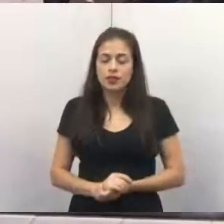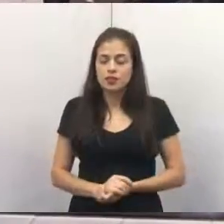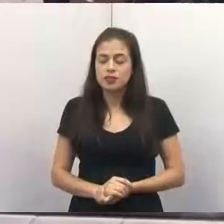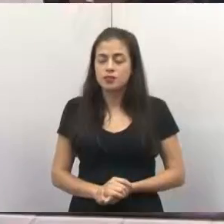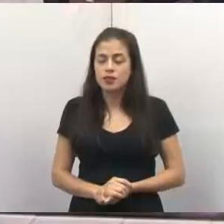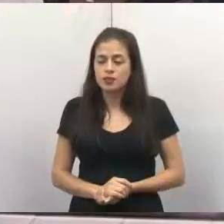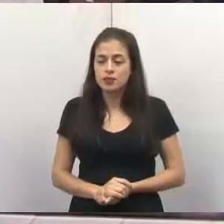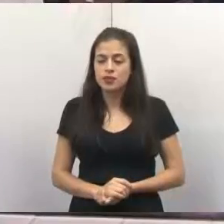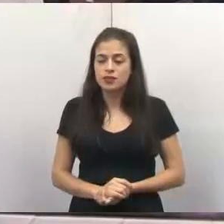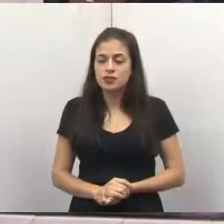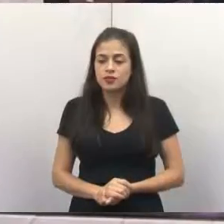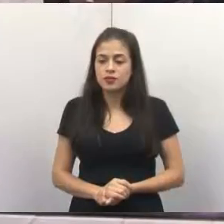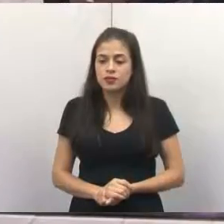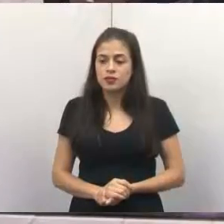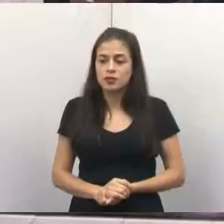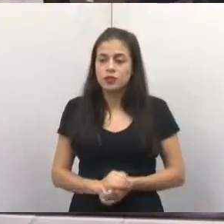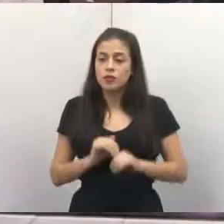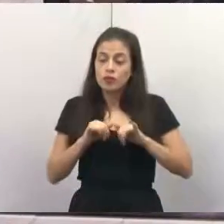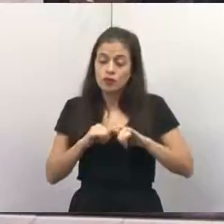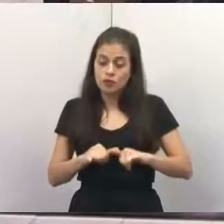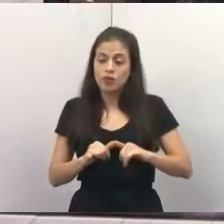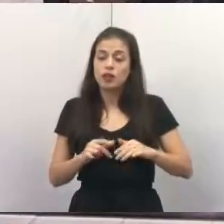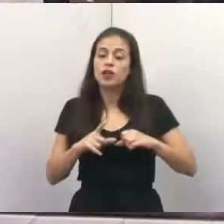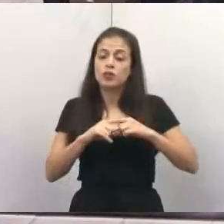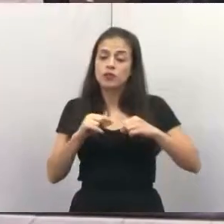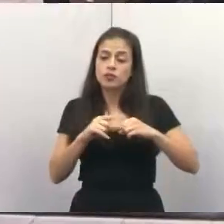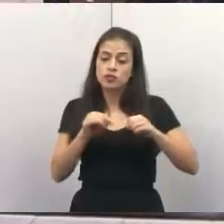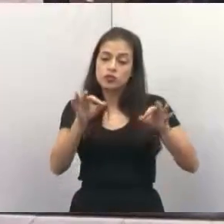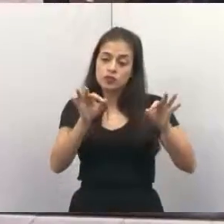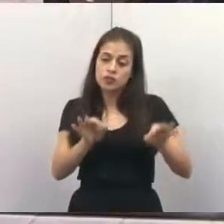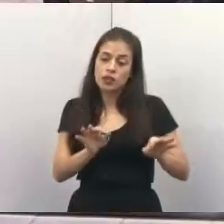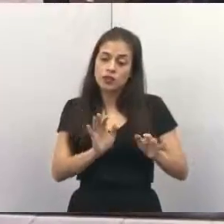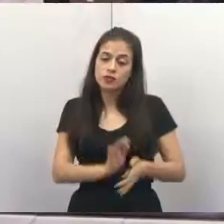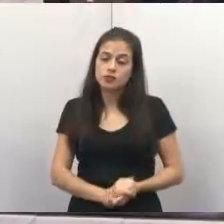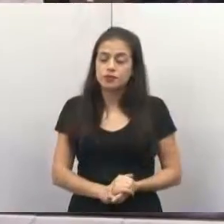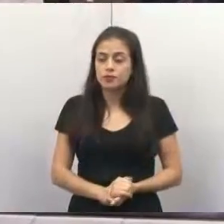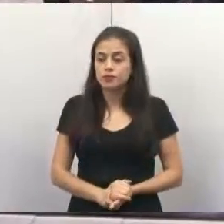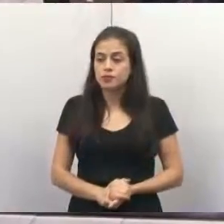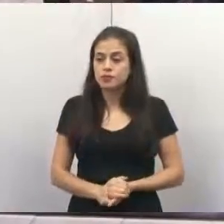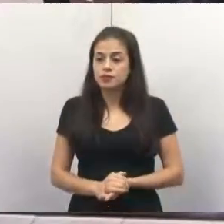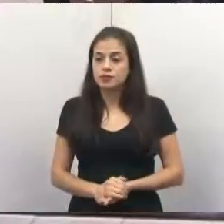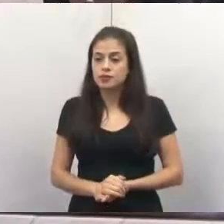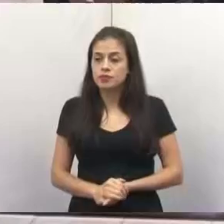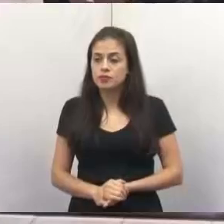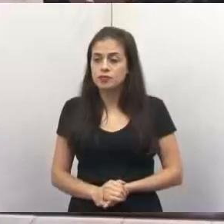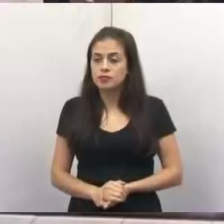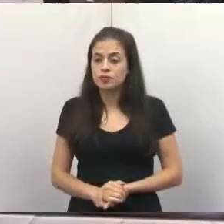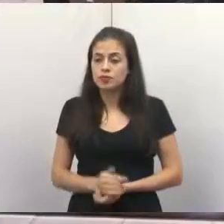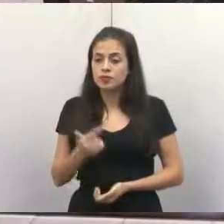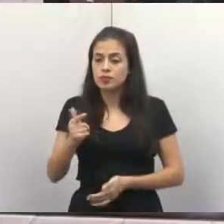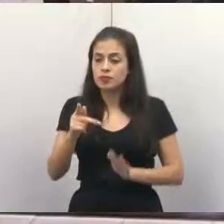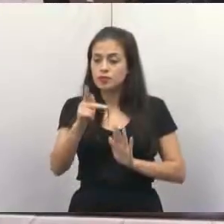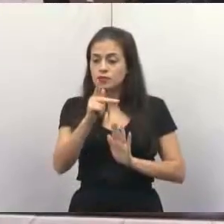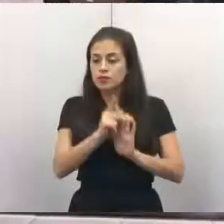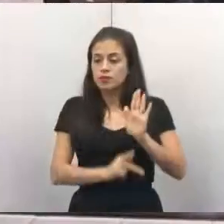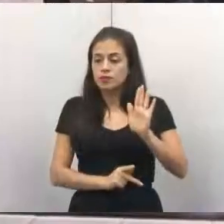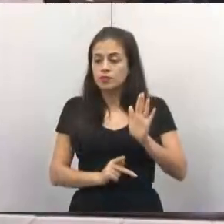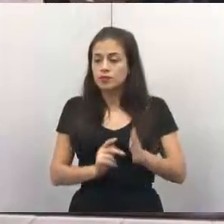artigo, correto? Próximo projeto.